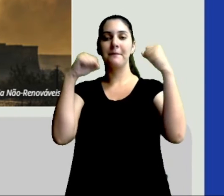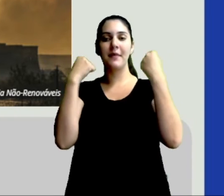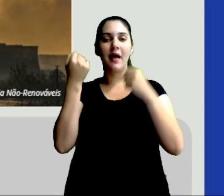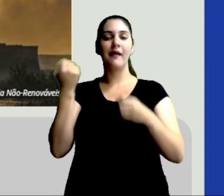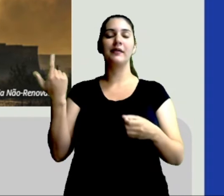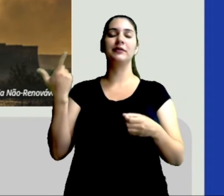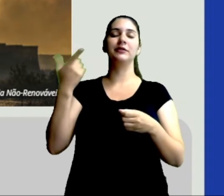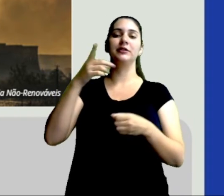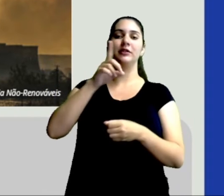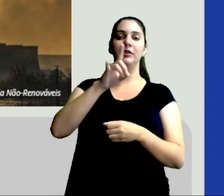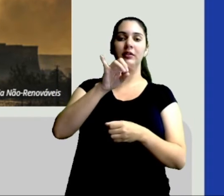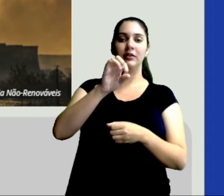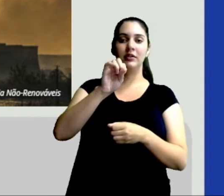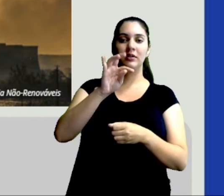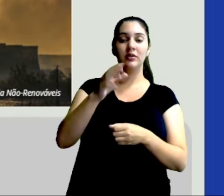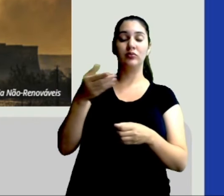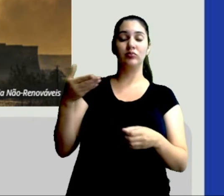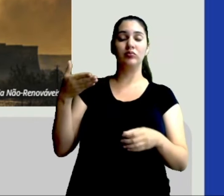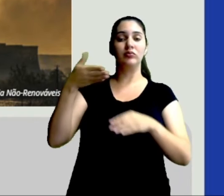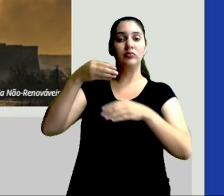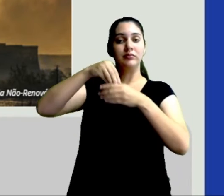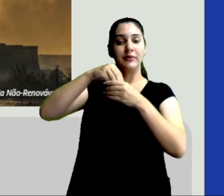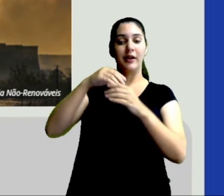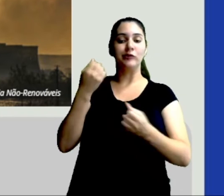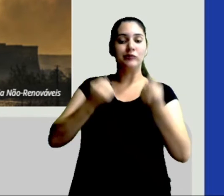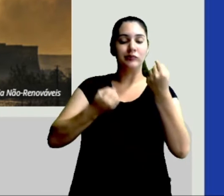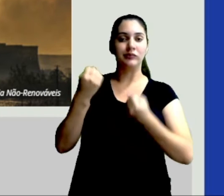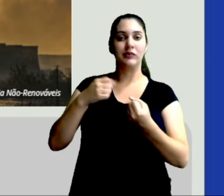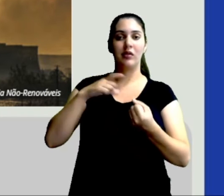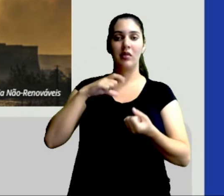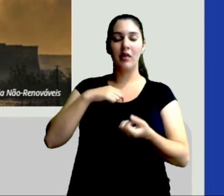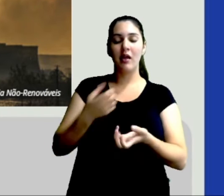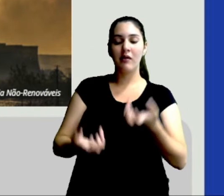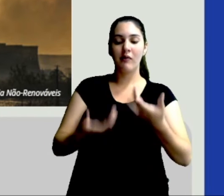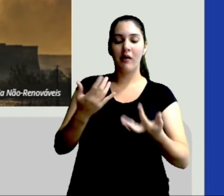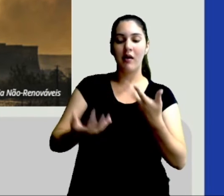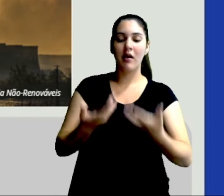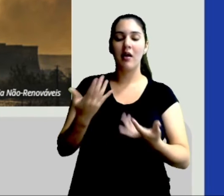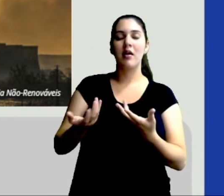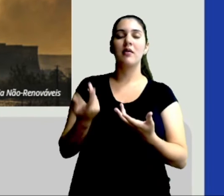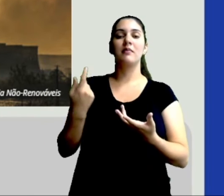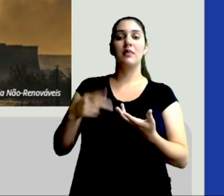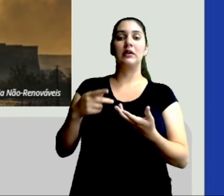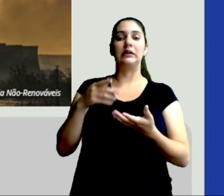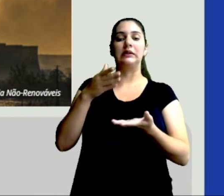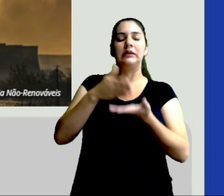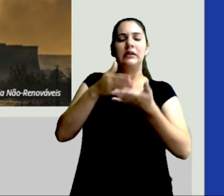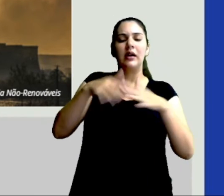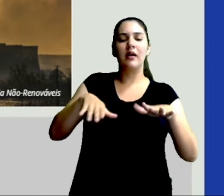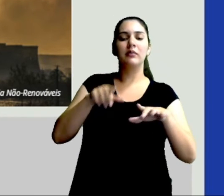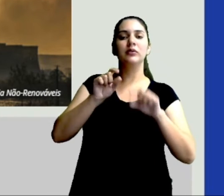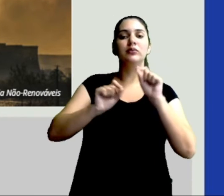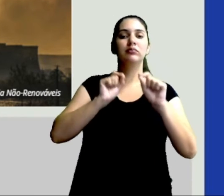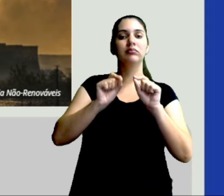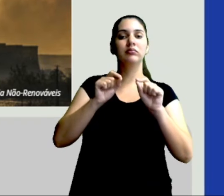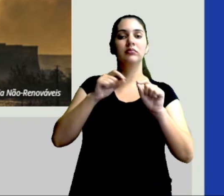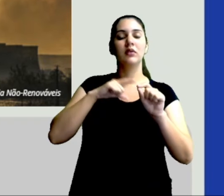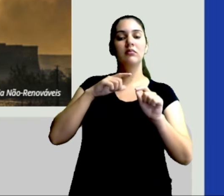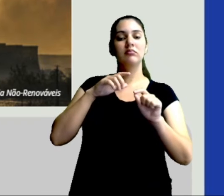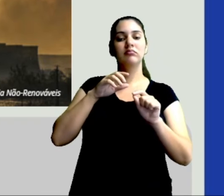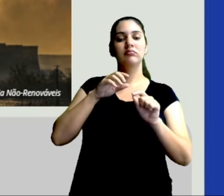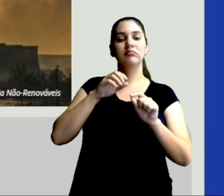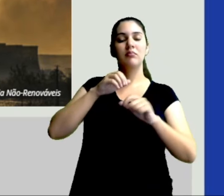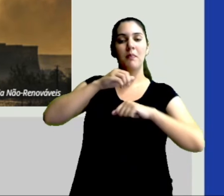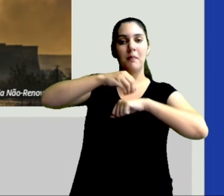diesel dos automóveis, né? Existe uma determinada queima desse combustível, acaba emitindo,